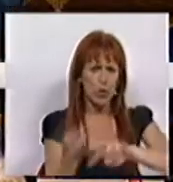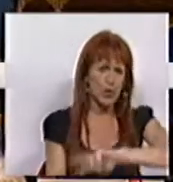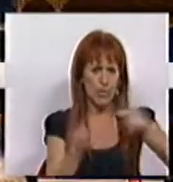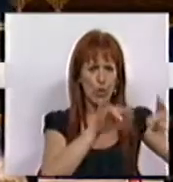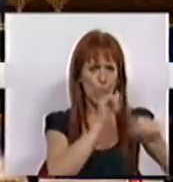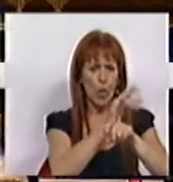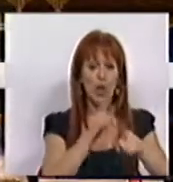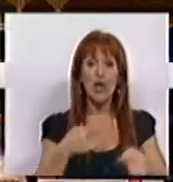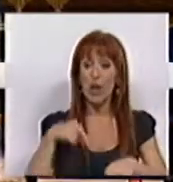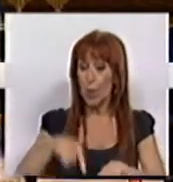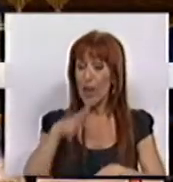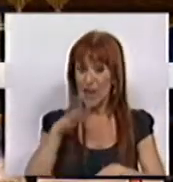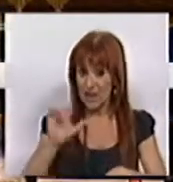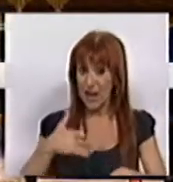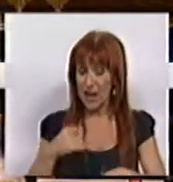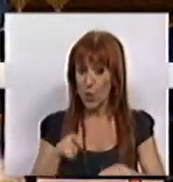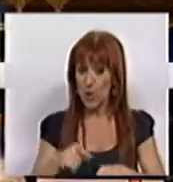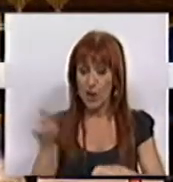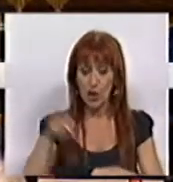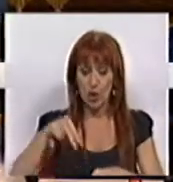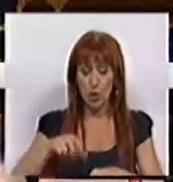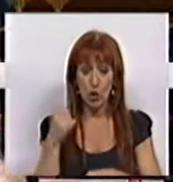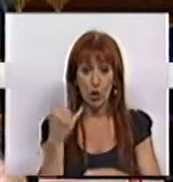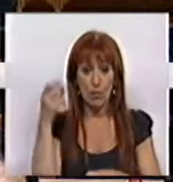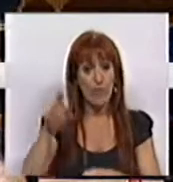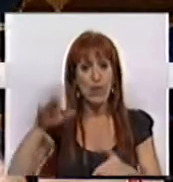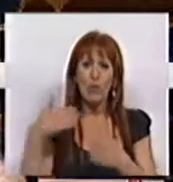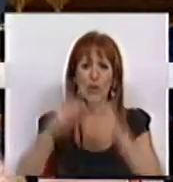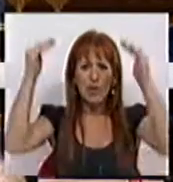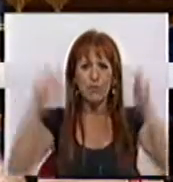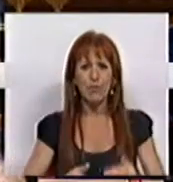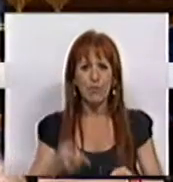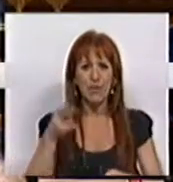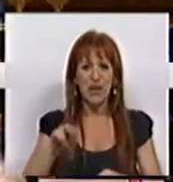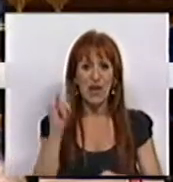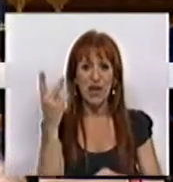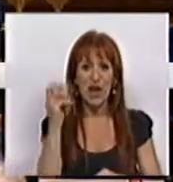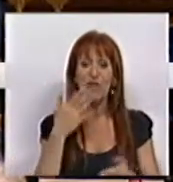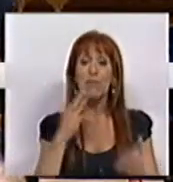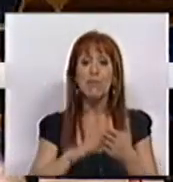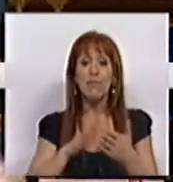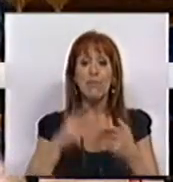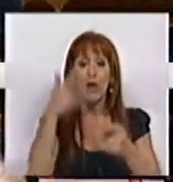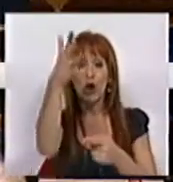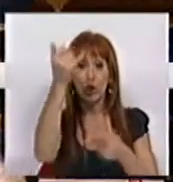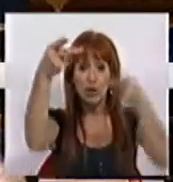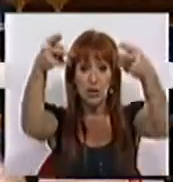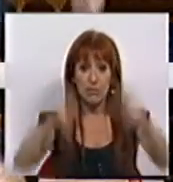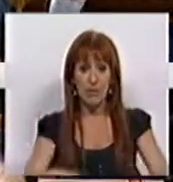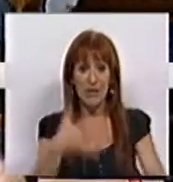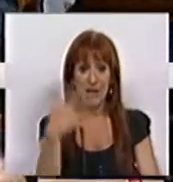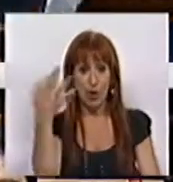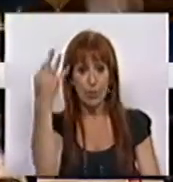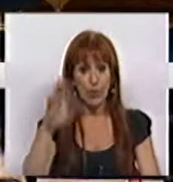setor. Nesta altura, quando dizia isto, o CDS, em julho de 2009, propunha a redução da taxa do IVA da restauração de